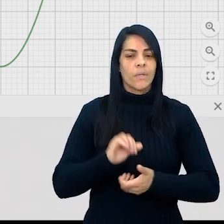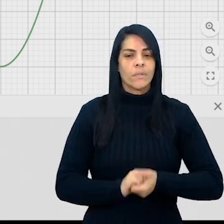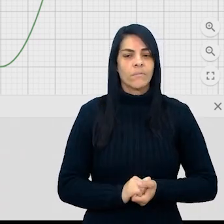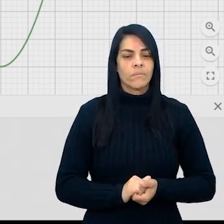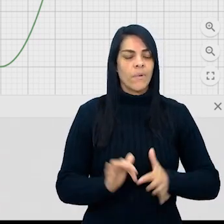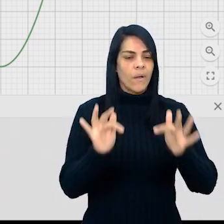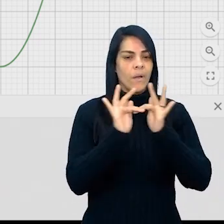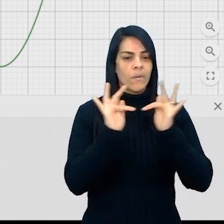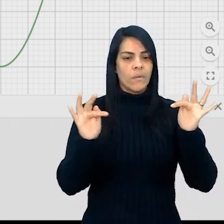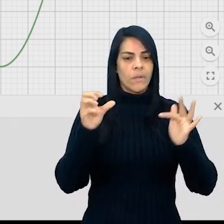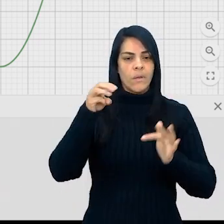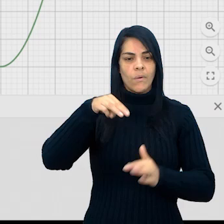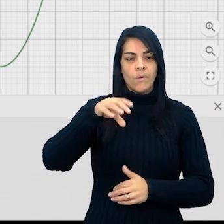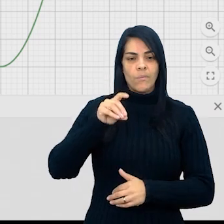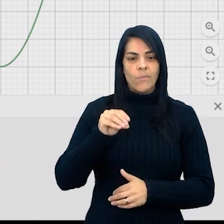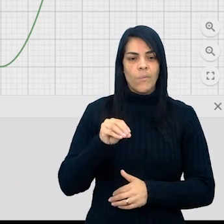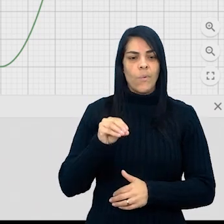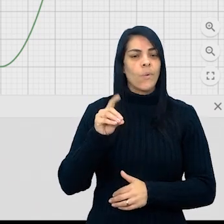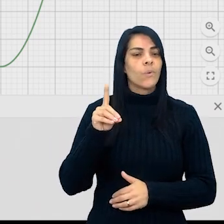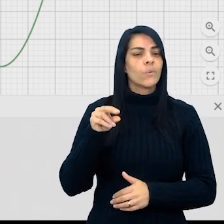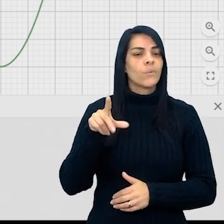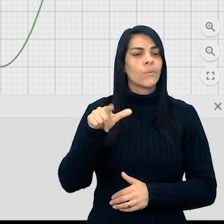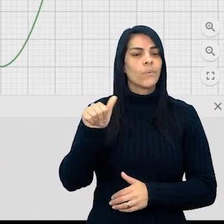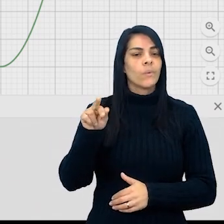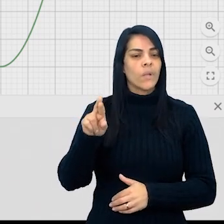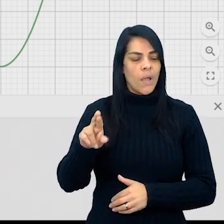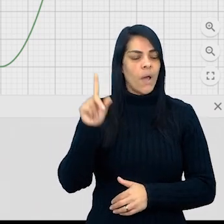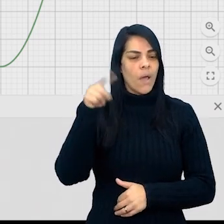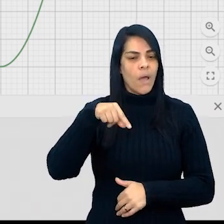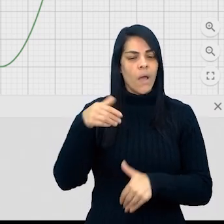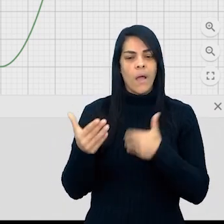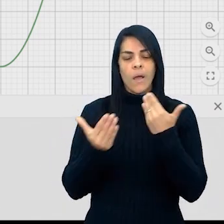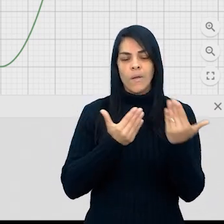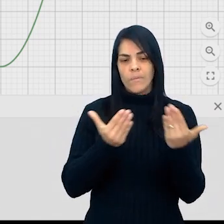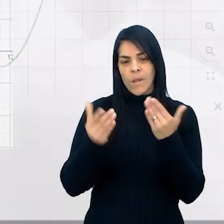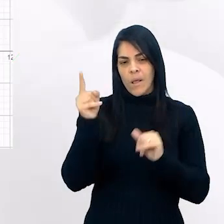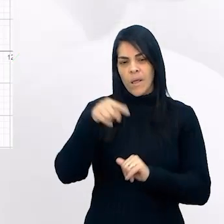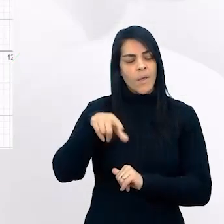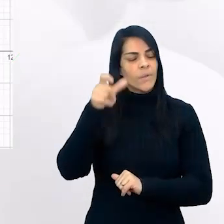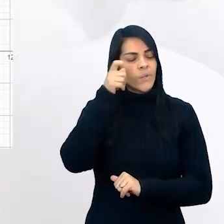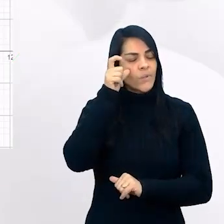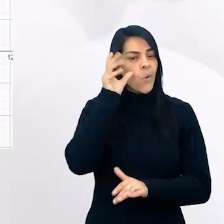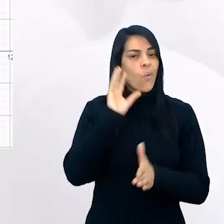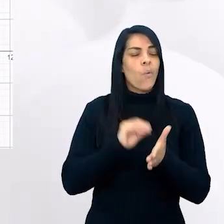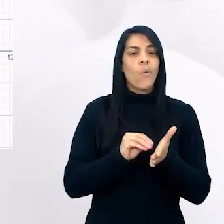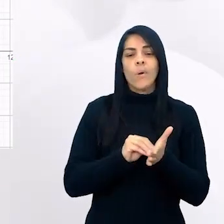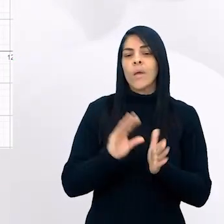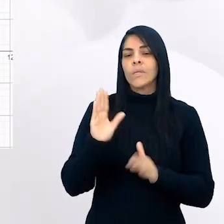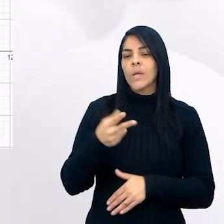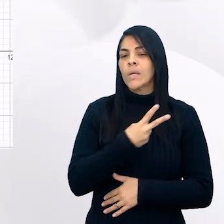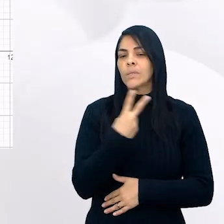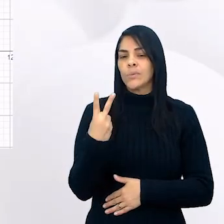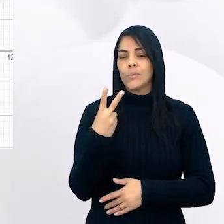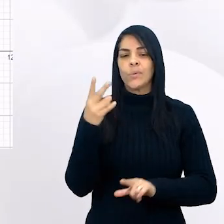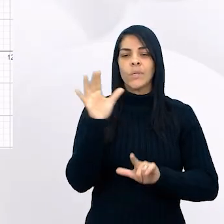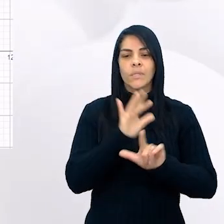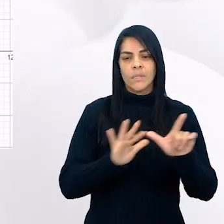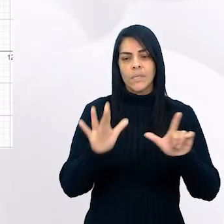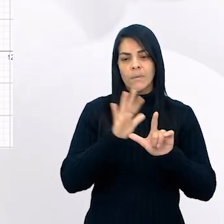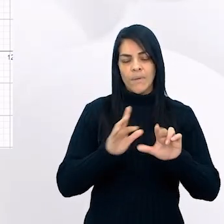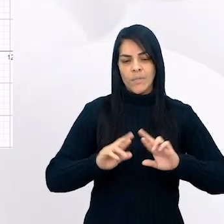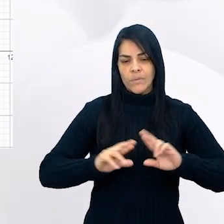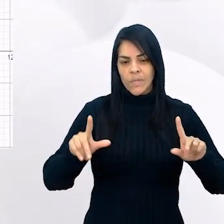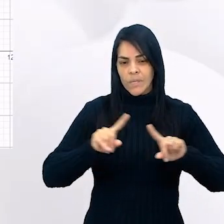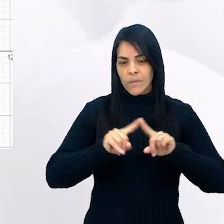a função modular, né, que seria essa comparação. É interessante, eu coloquei em duas imagens distintas, mas